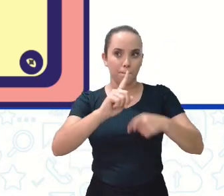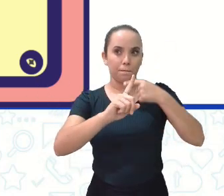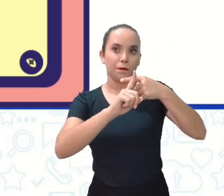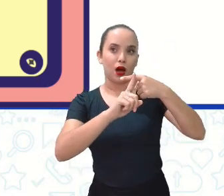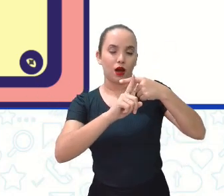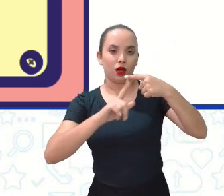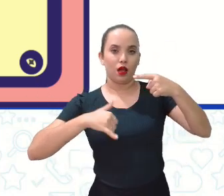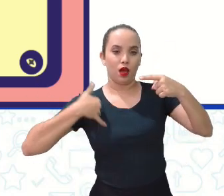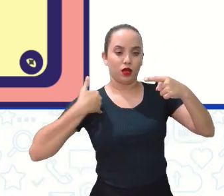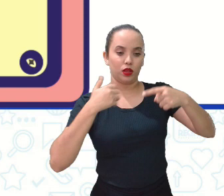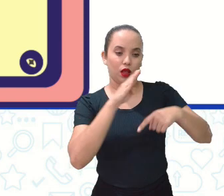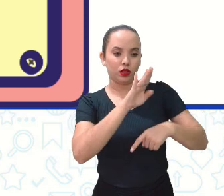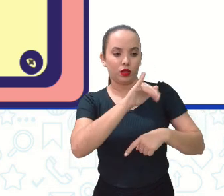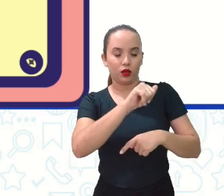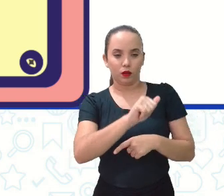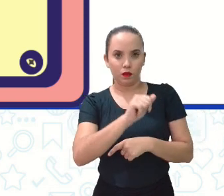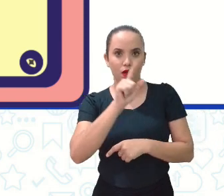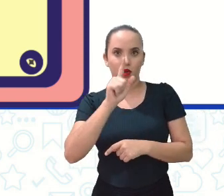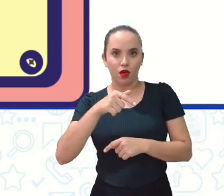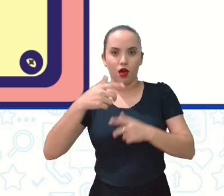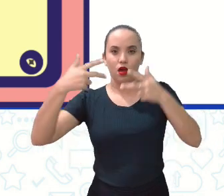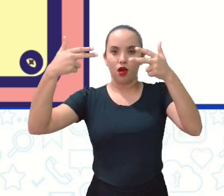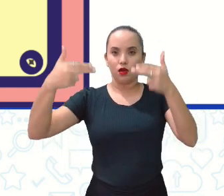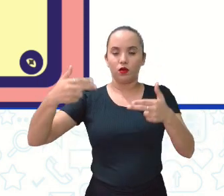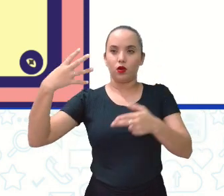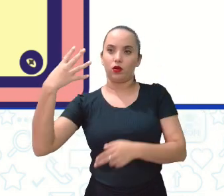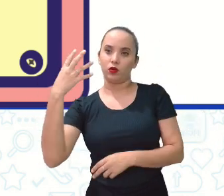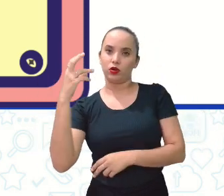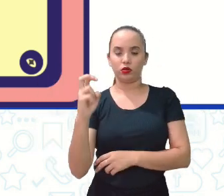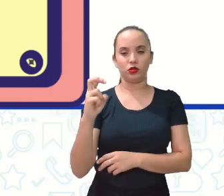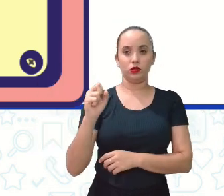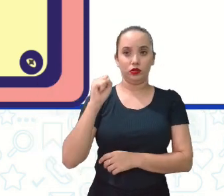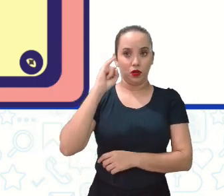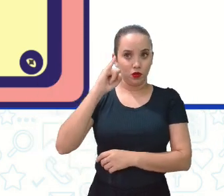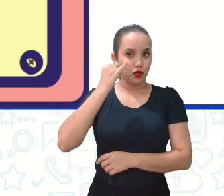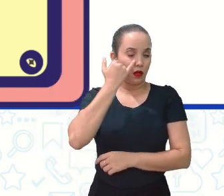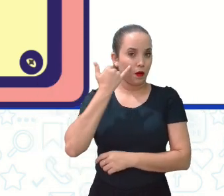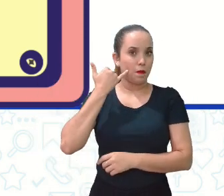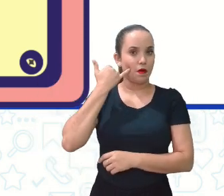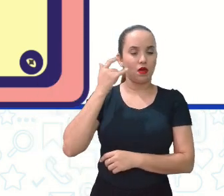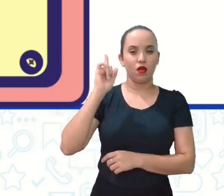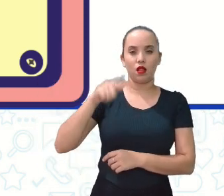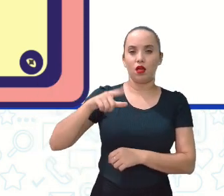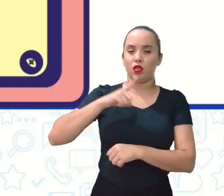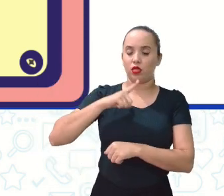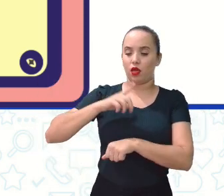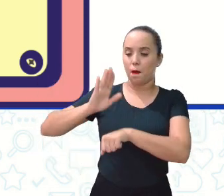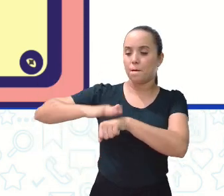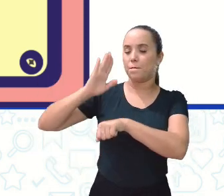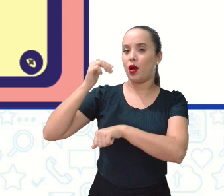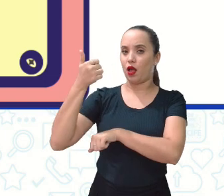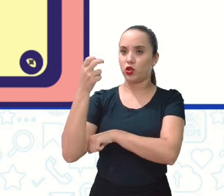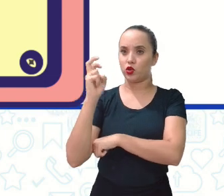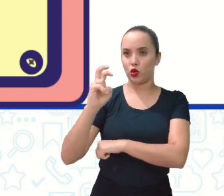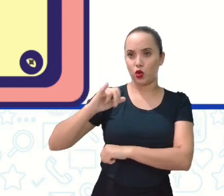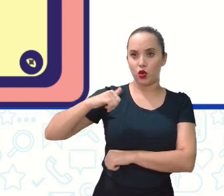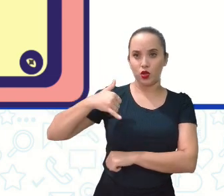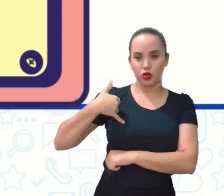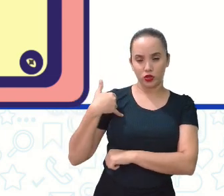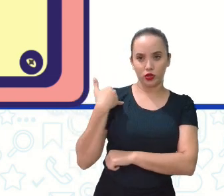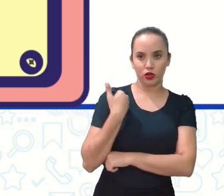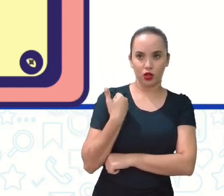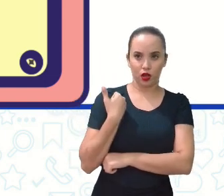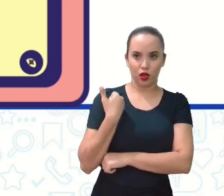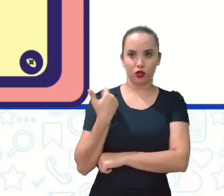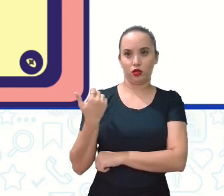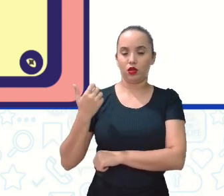Billy é 15 anos mais velho que Bia, qual a idade deles? Ou seja, qual a idade de cada um? percebe que a gente tem aí o quê? Duas informações